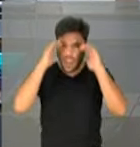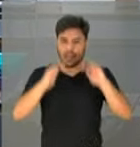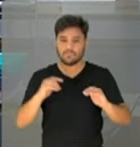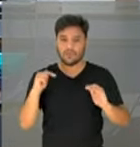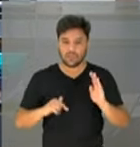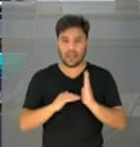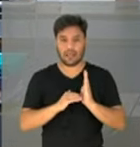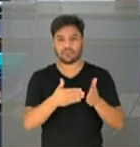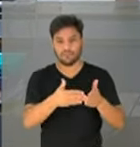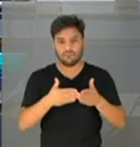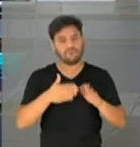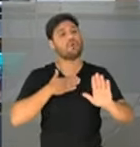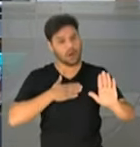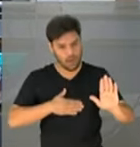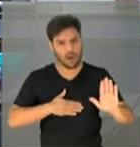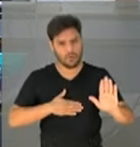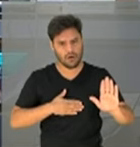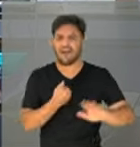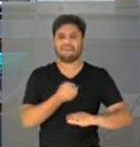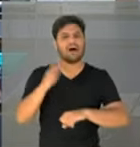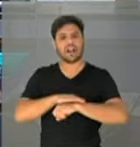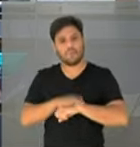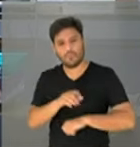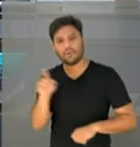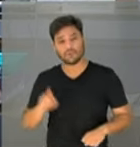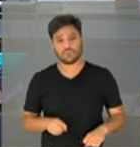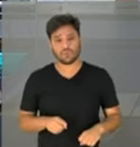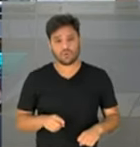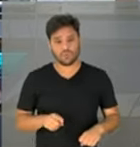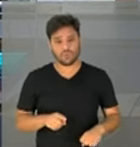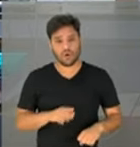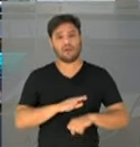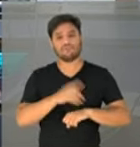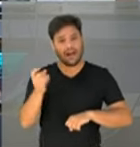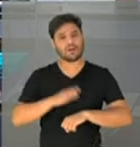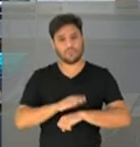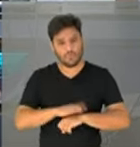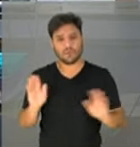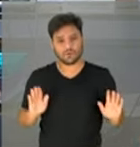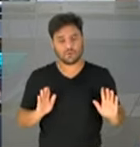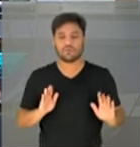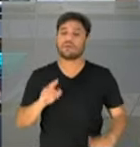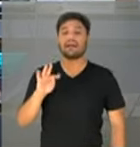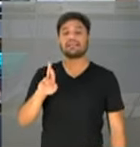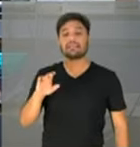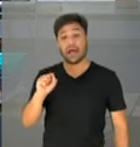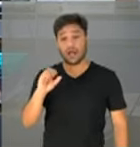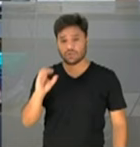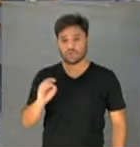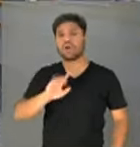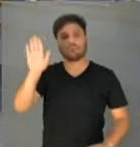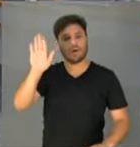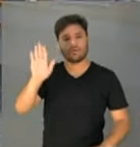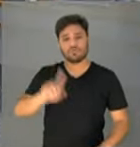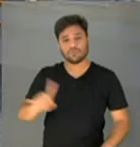casa, por favor, baixe a bola. Várias vezes o senhor já... Ô, presidente, senador Tasso Gereissati, senador Tasso Gereissati, por favor. Não vou dar